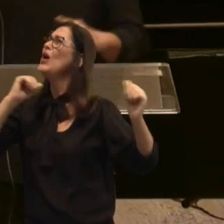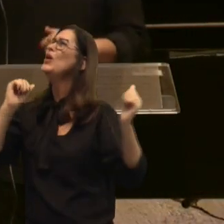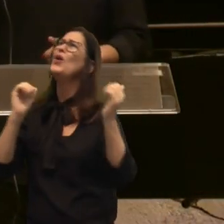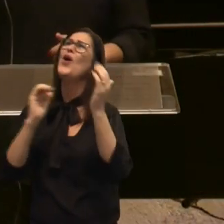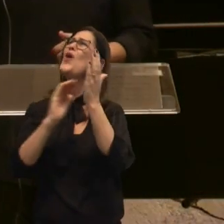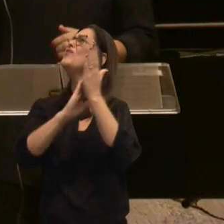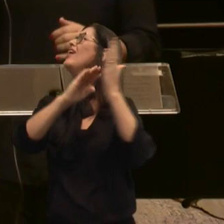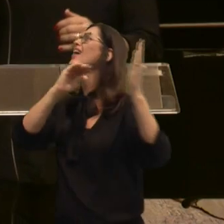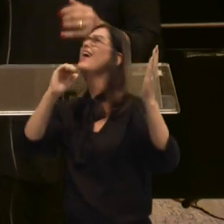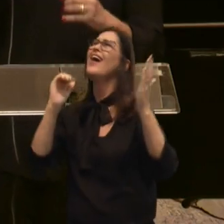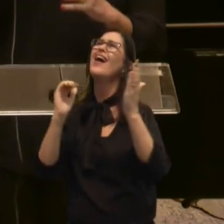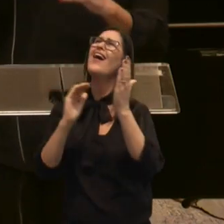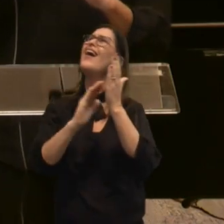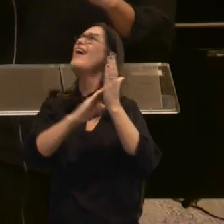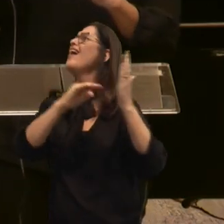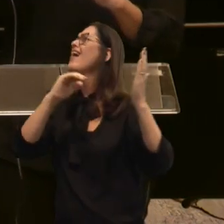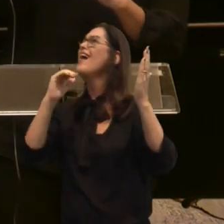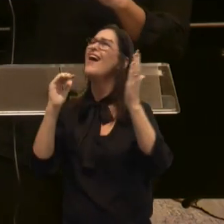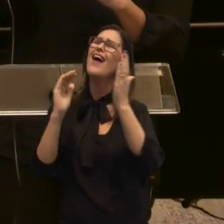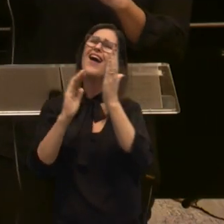cantarei,